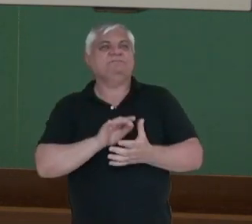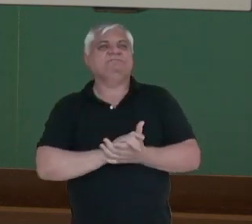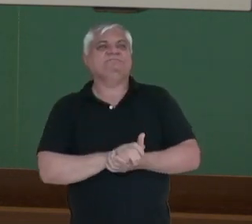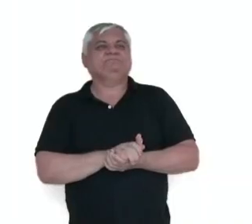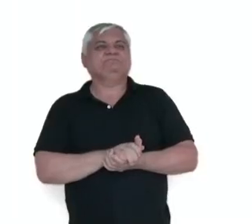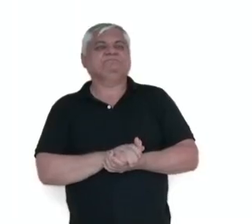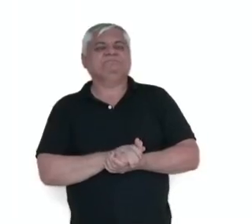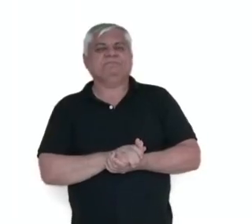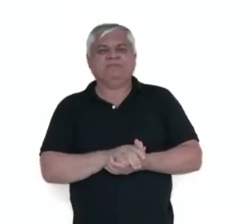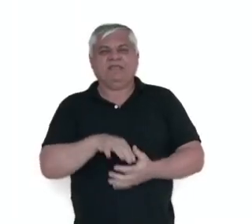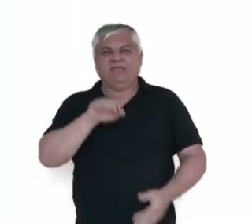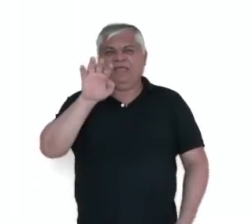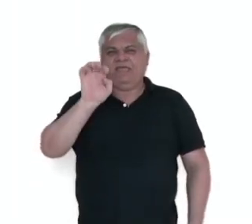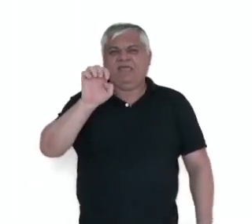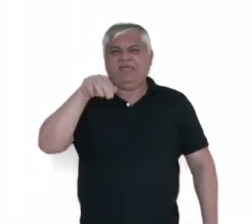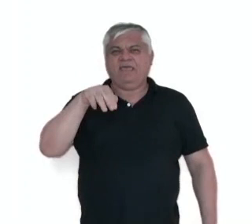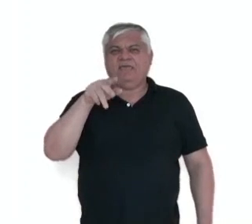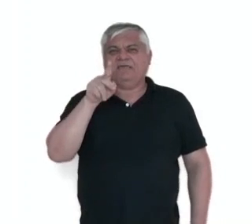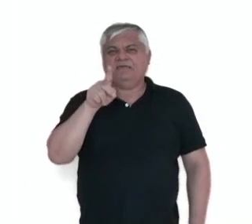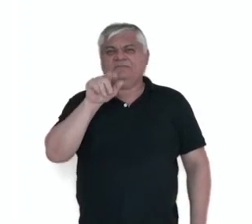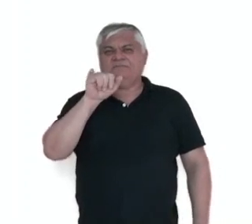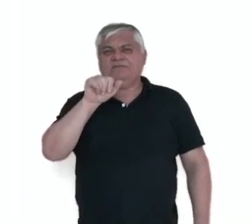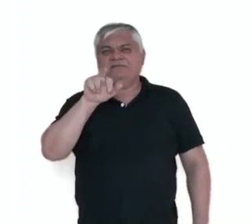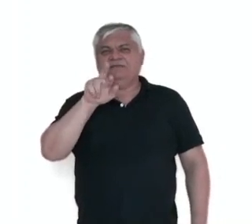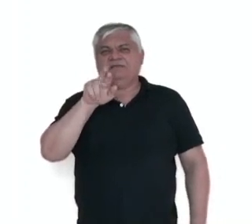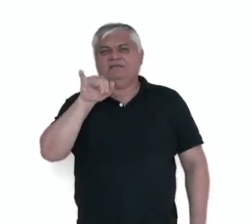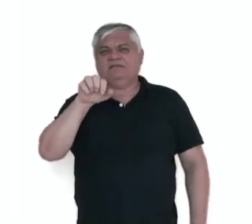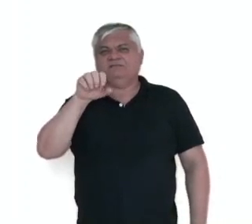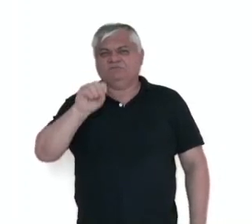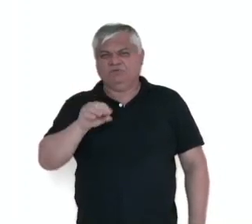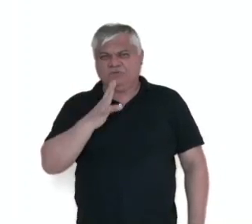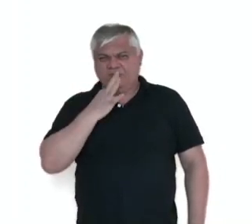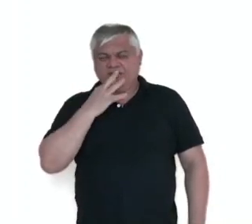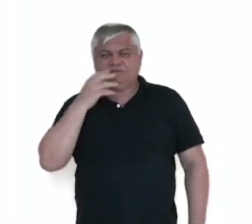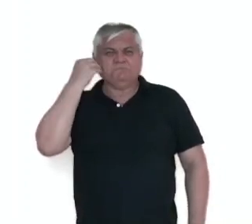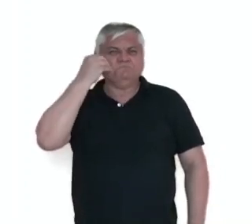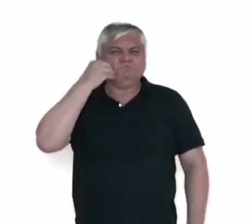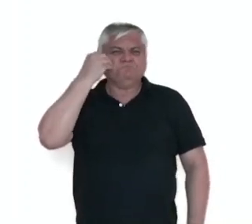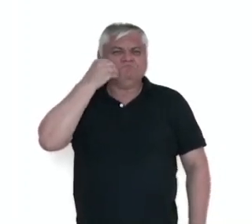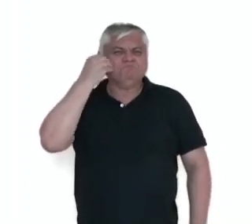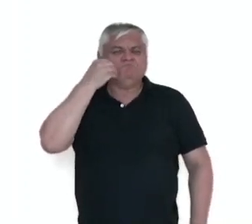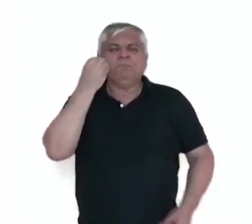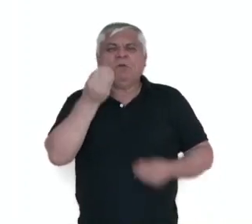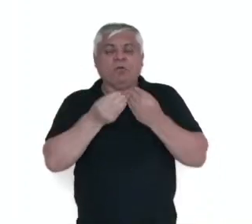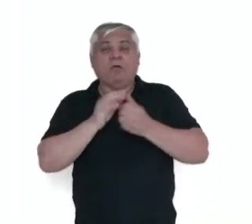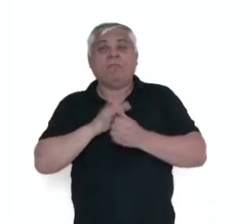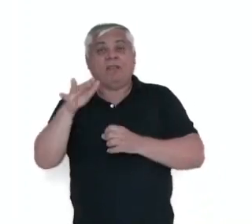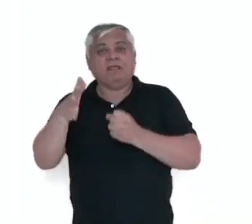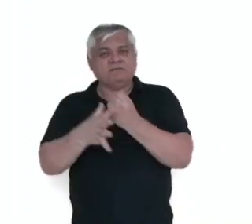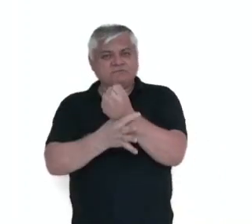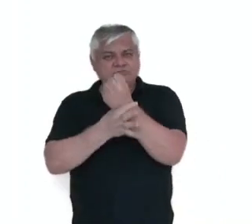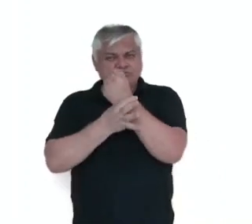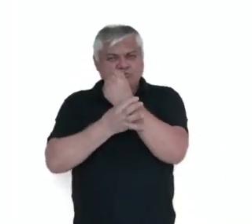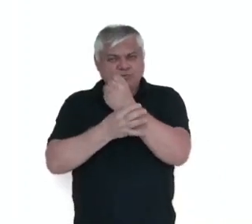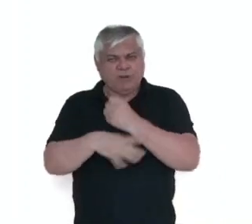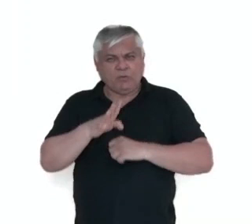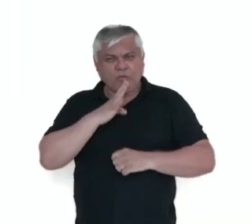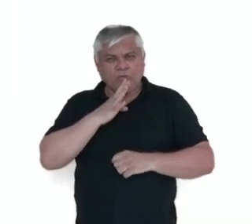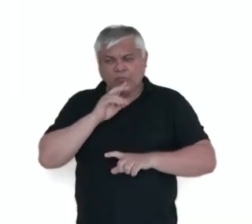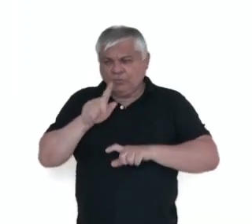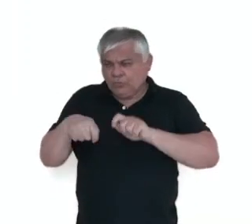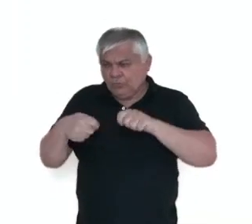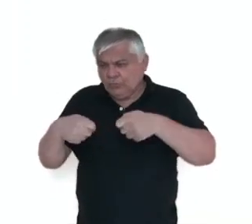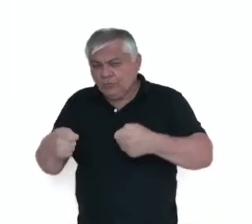discussões. Você sabe o que é empirismo? Acredita que o empirismo é uma forma segura de conhecer o